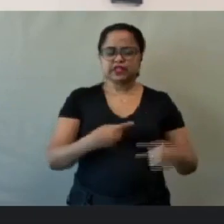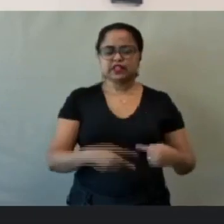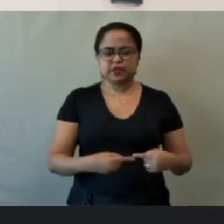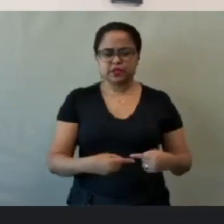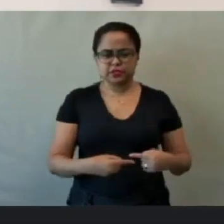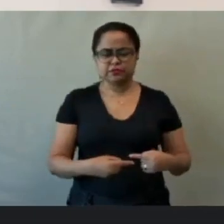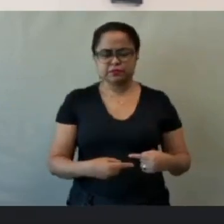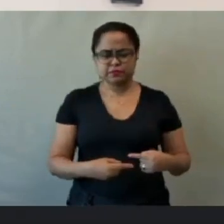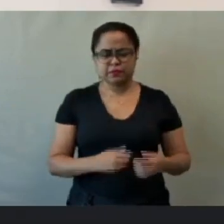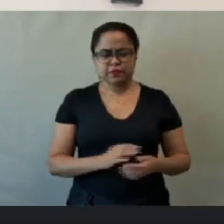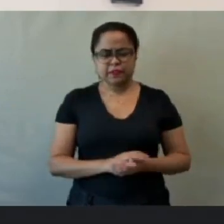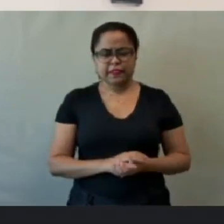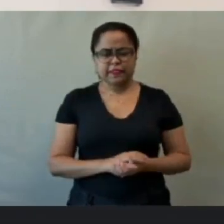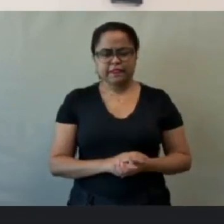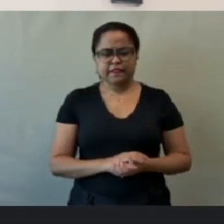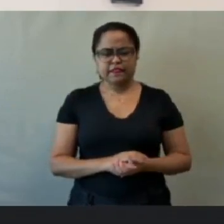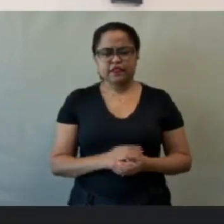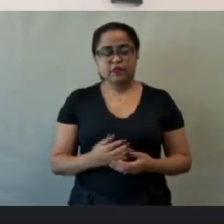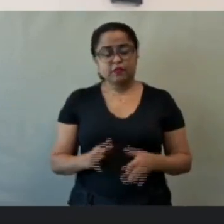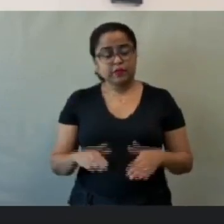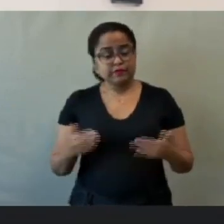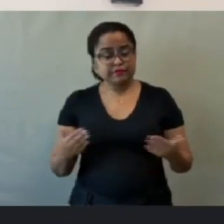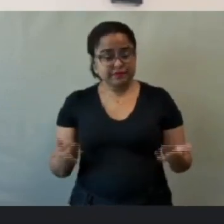Portanto, sejamos